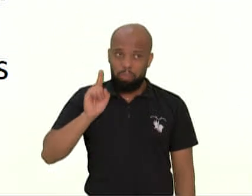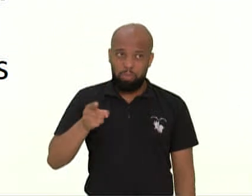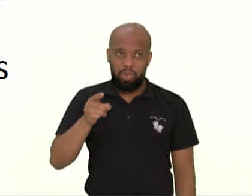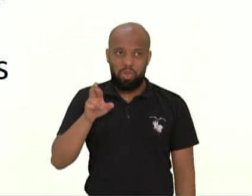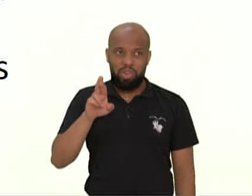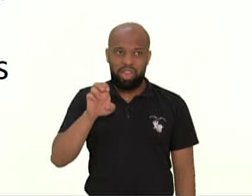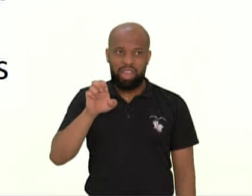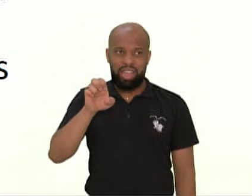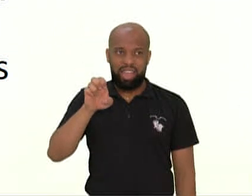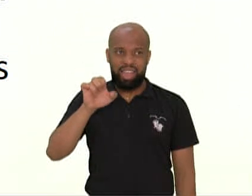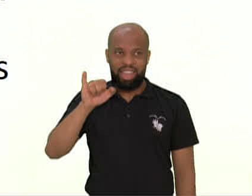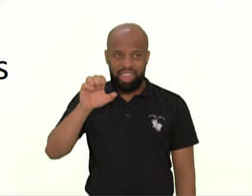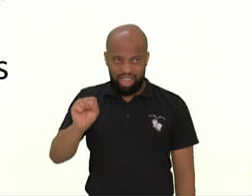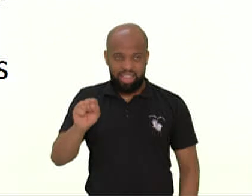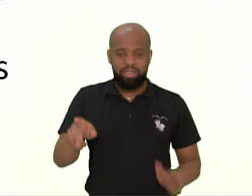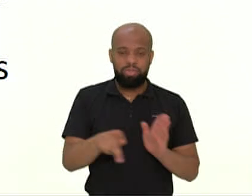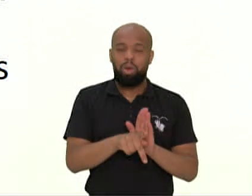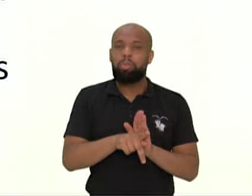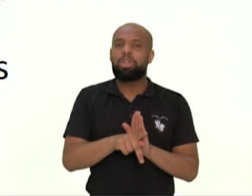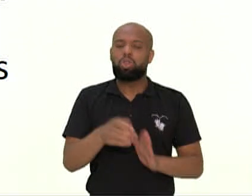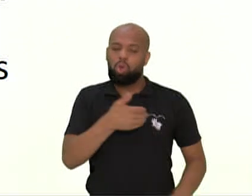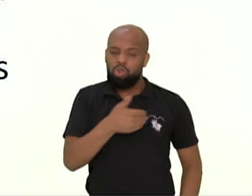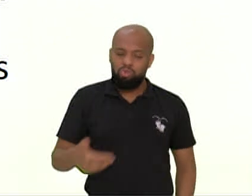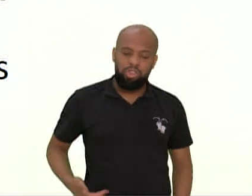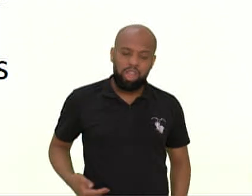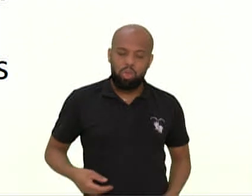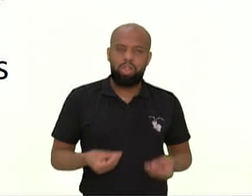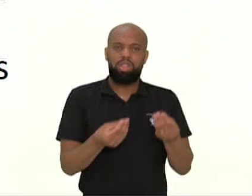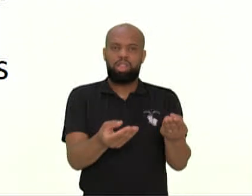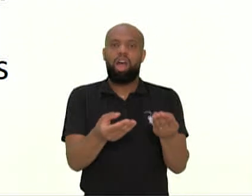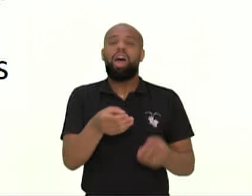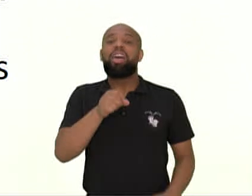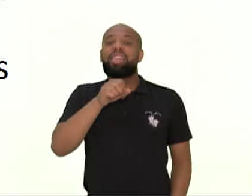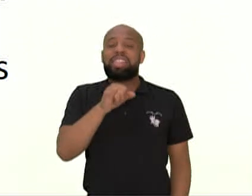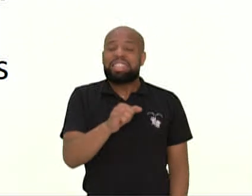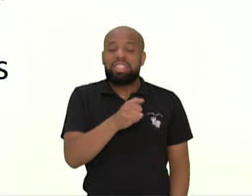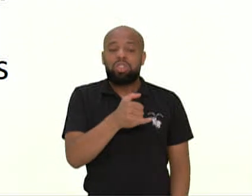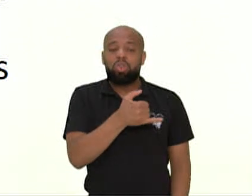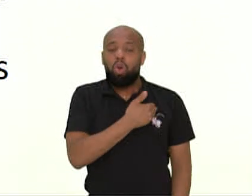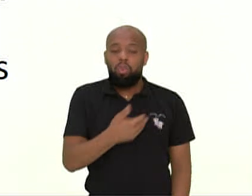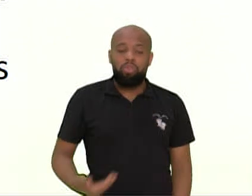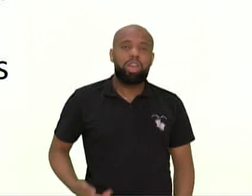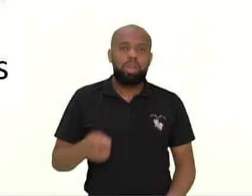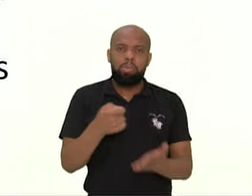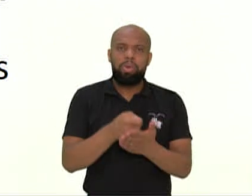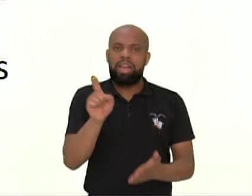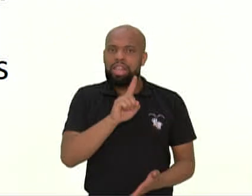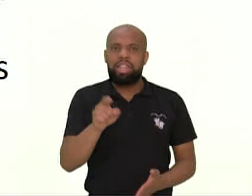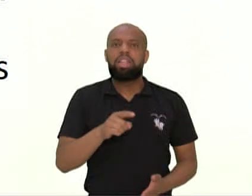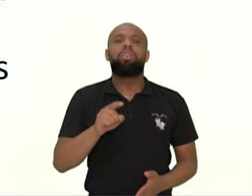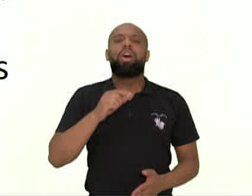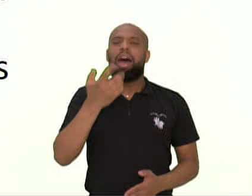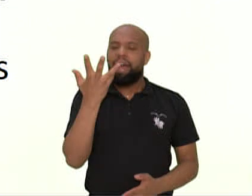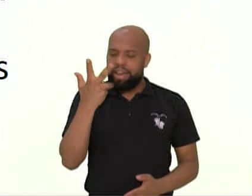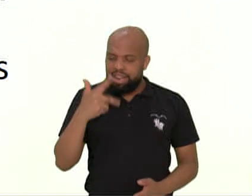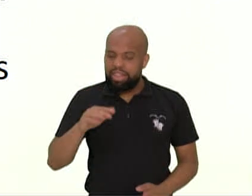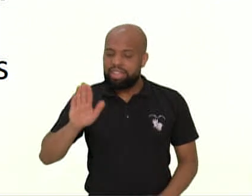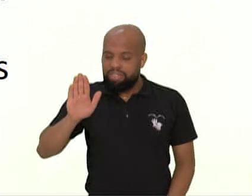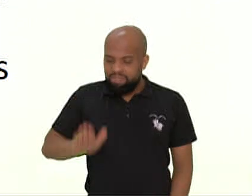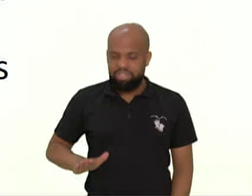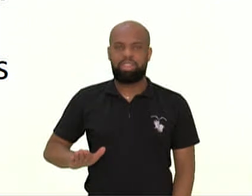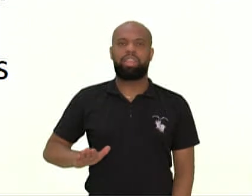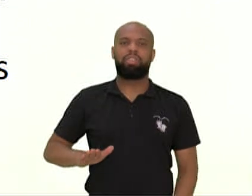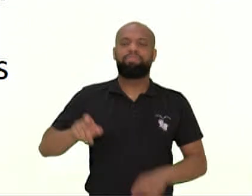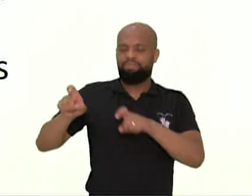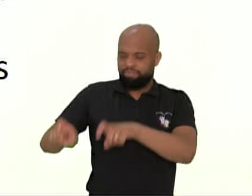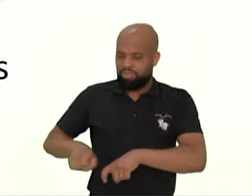do Estado, ou, caso o governo não pagasse, essa criança ela ainda ficaria na fazenda e trabalharia até os 21